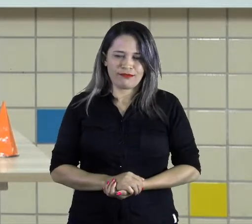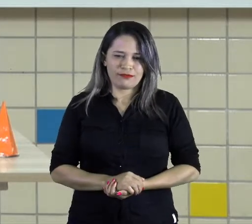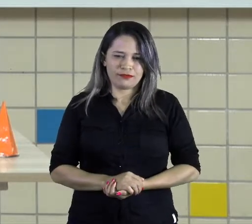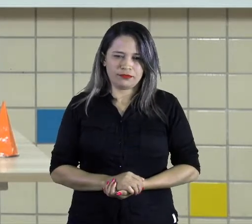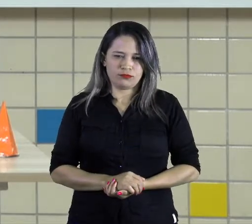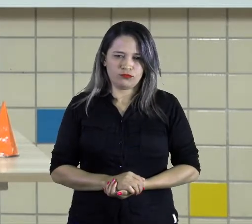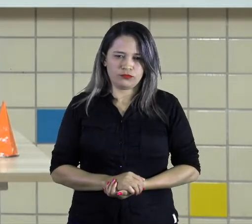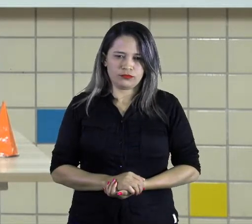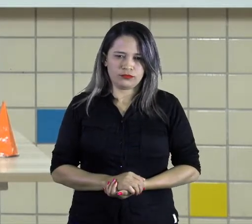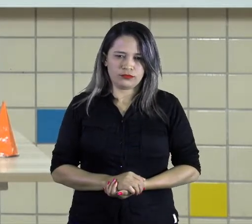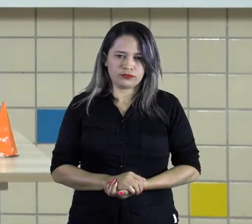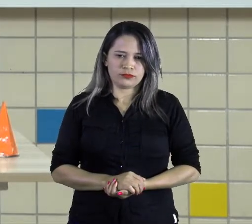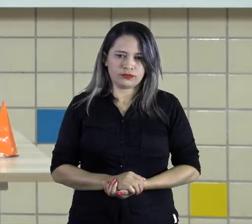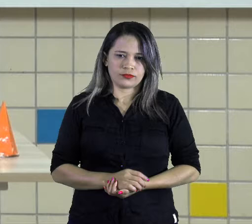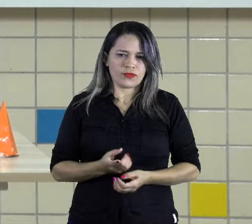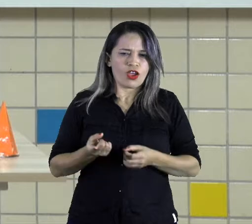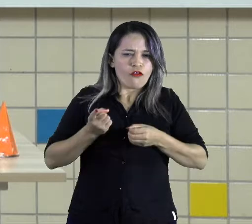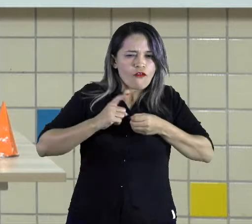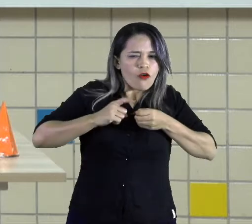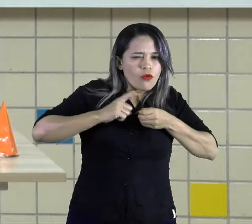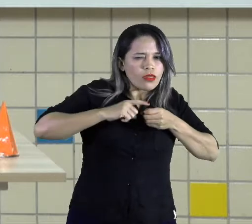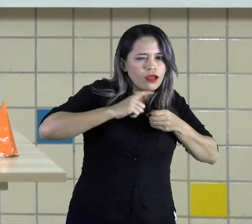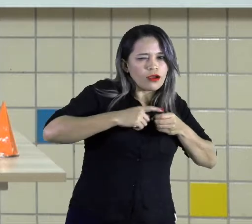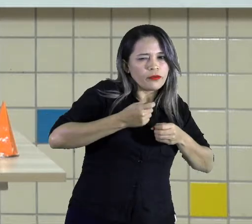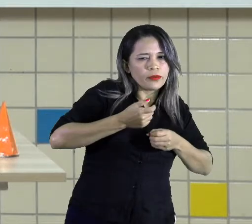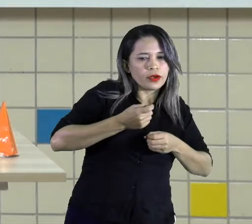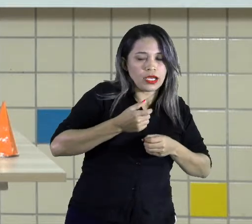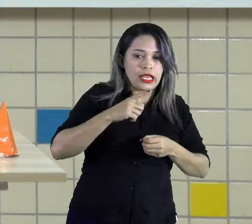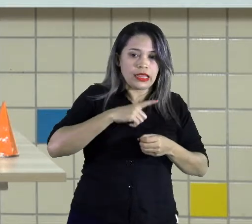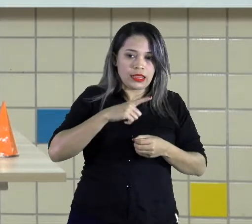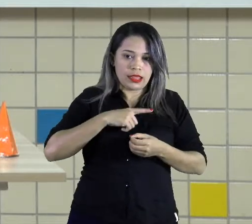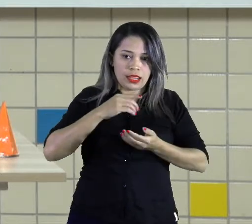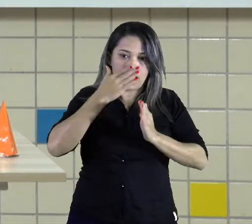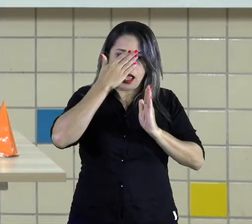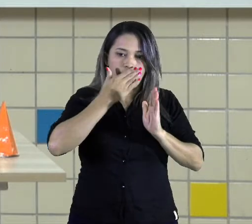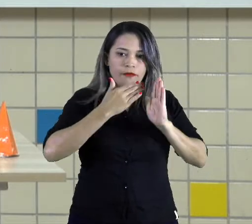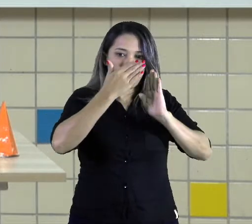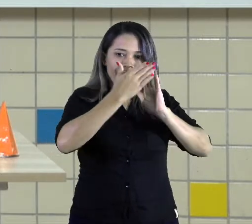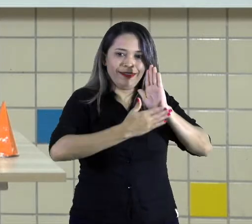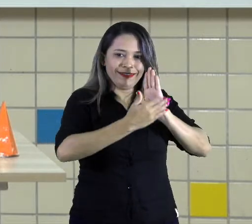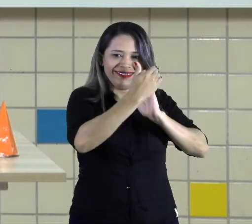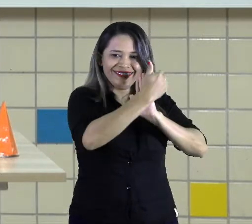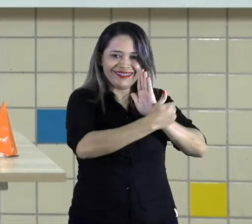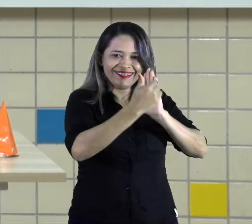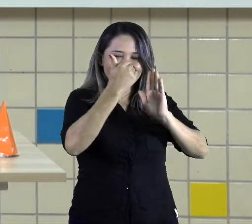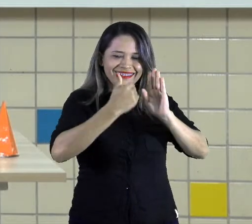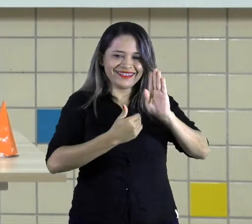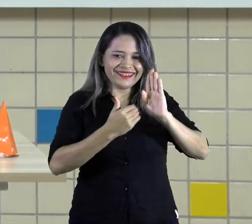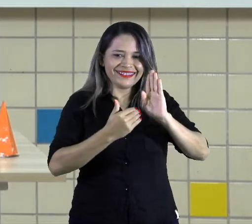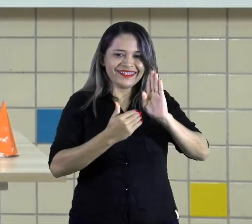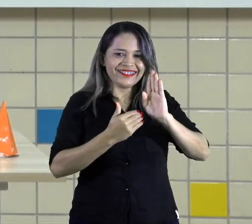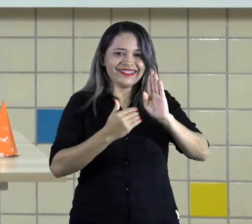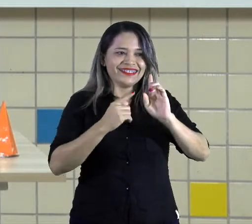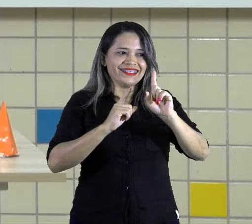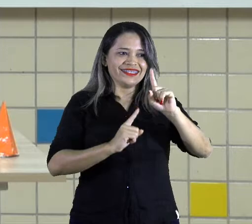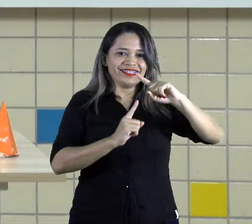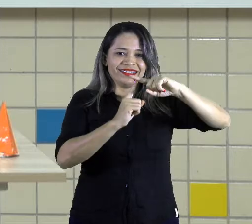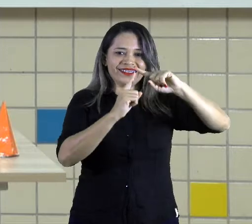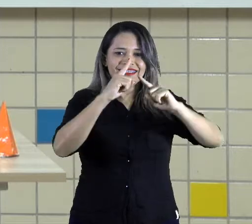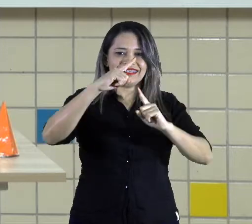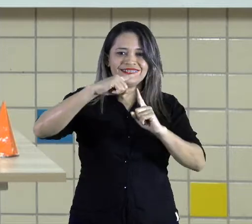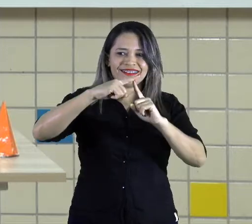aqui voltar um pouquinho. Nós temos a face, as arestas e o vértice de